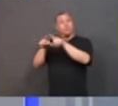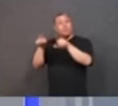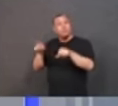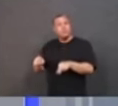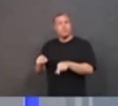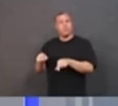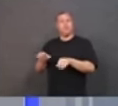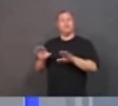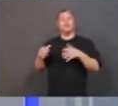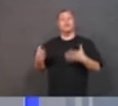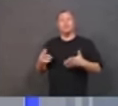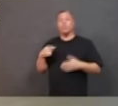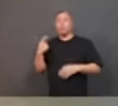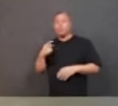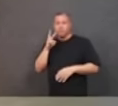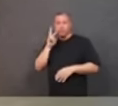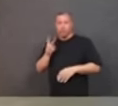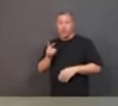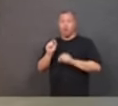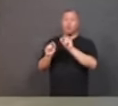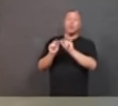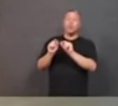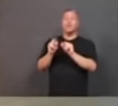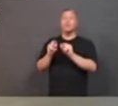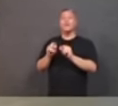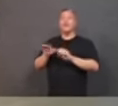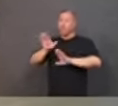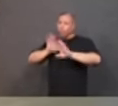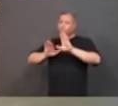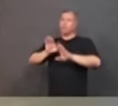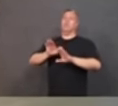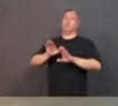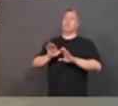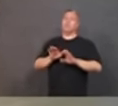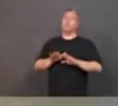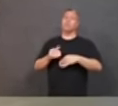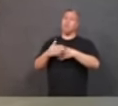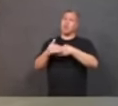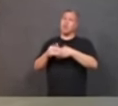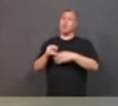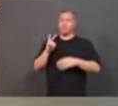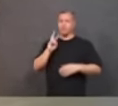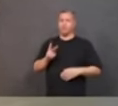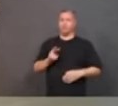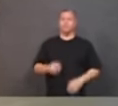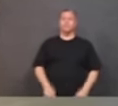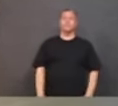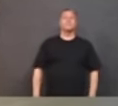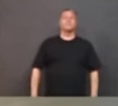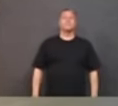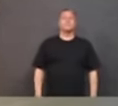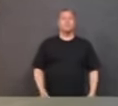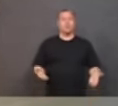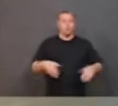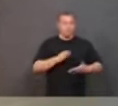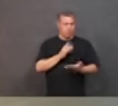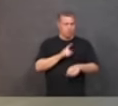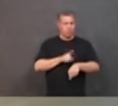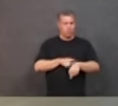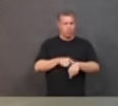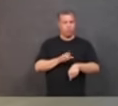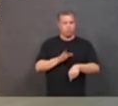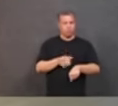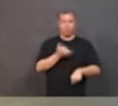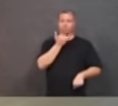fundamental que a gente olhe... O devido... Sim, tempo esgotado, professor Pedro, desculpa novamente pelo